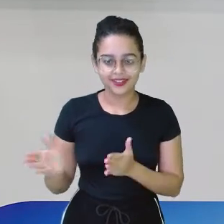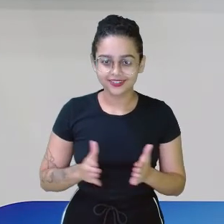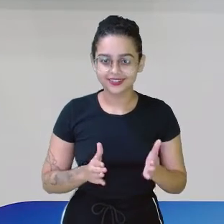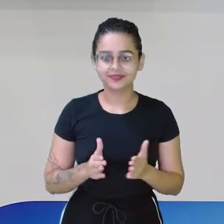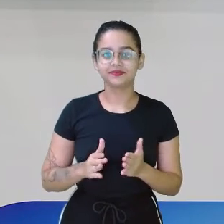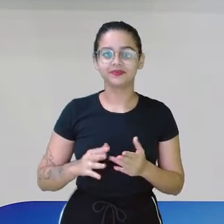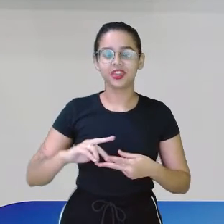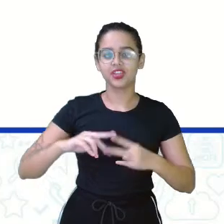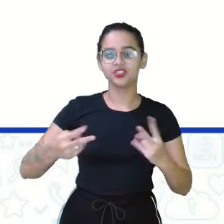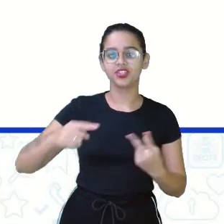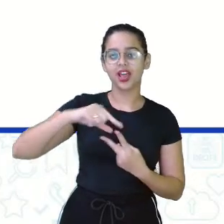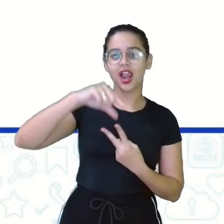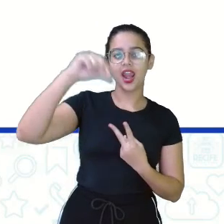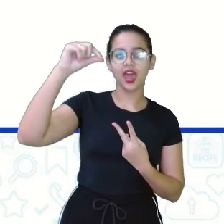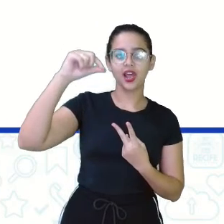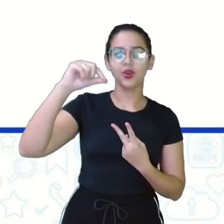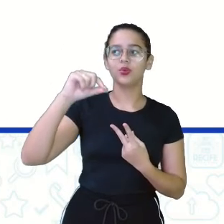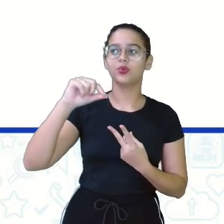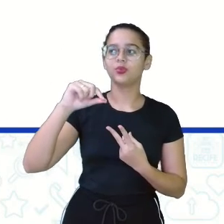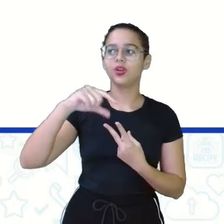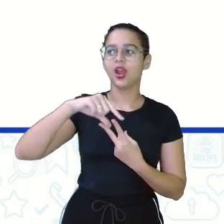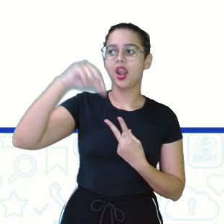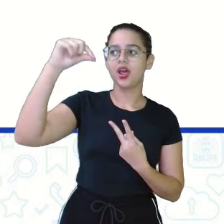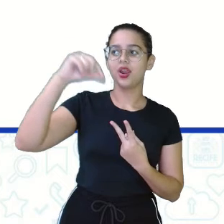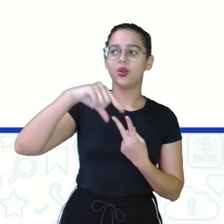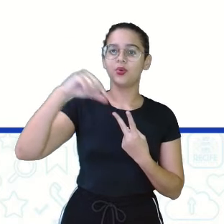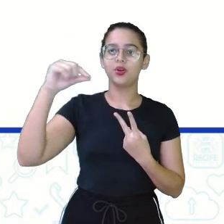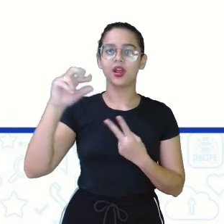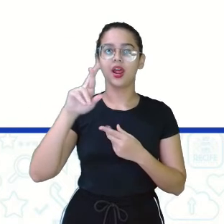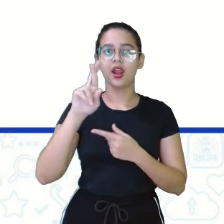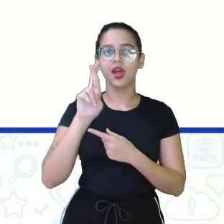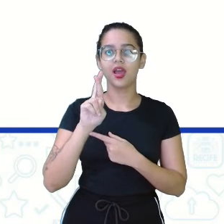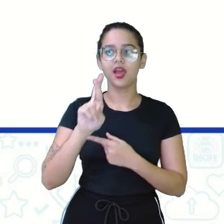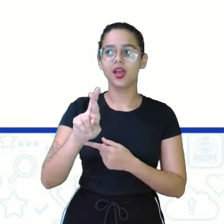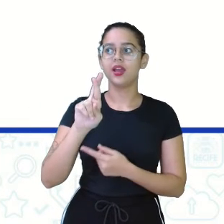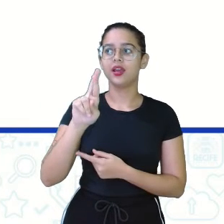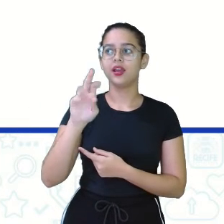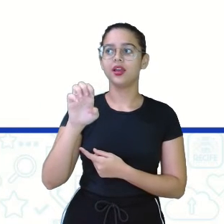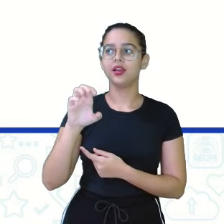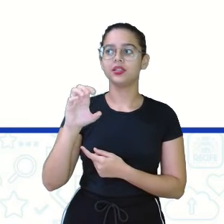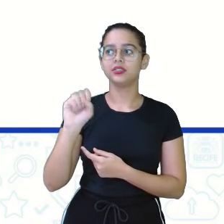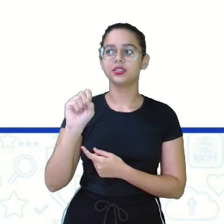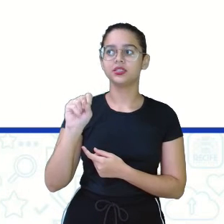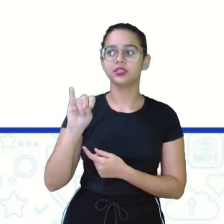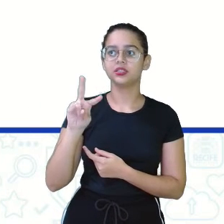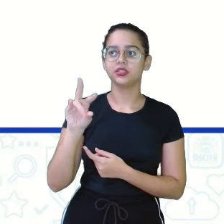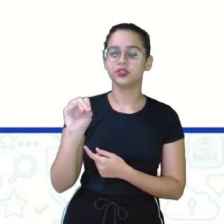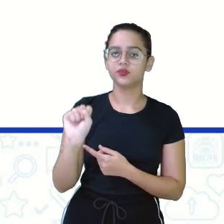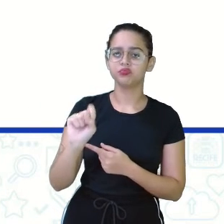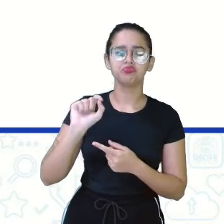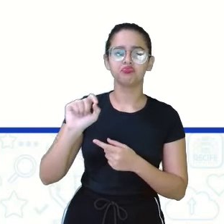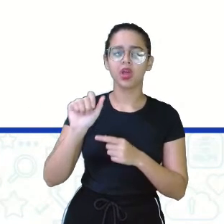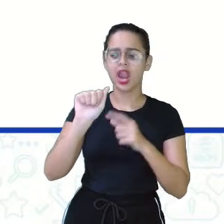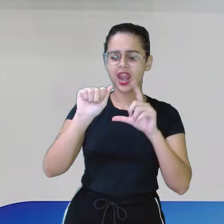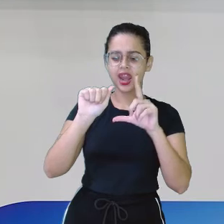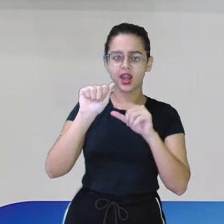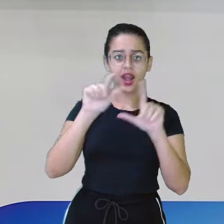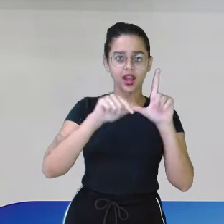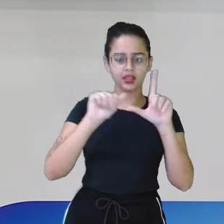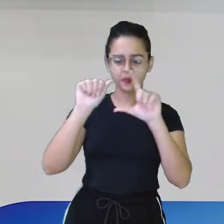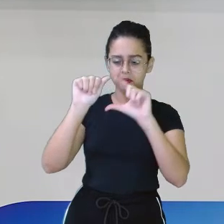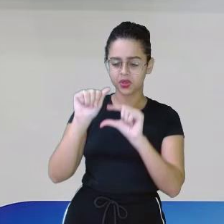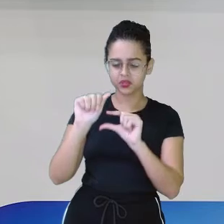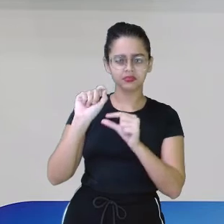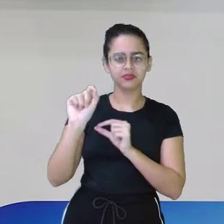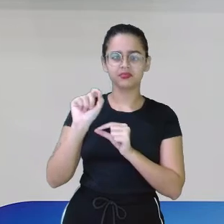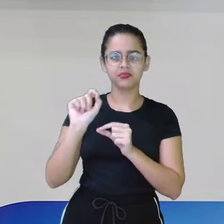genes alelos recessivos, que a professora Vanessa acabou de falar, né? E as letrinhas menores, o que é que a gente faz com elas, né? Quem são